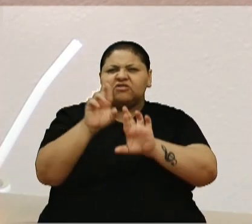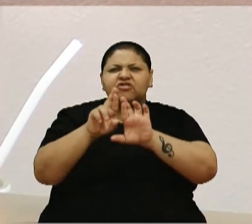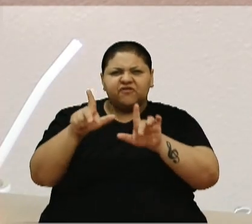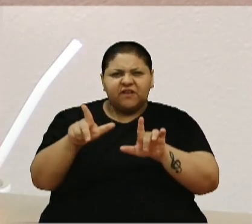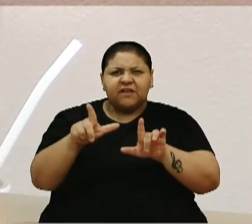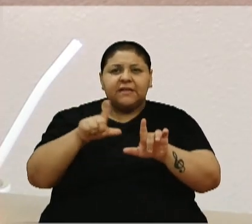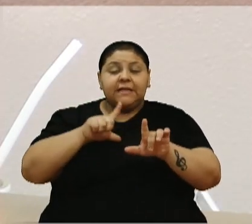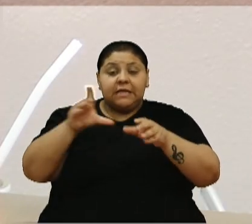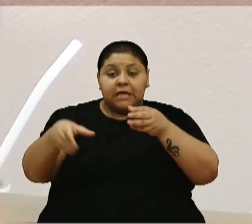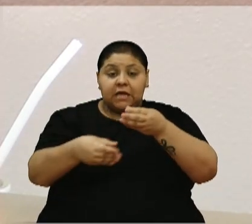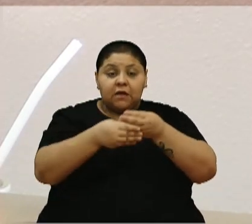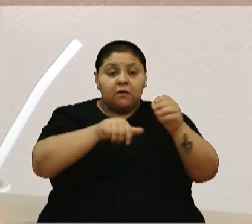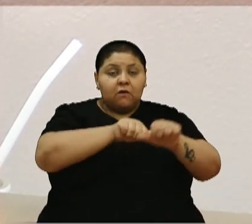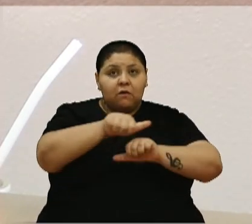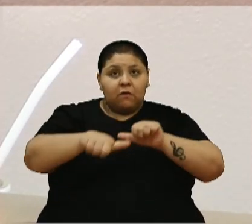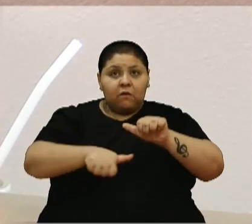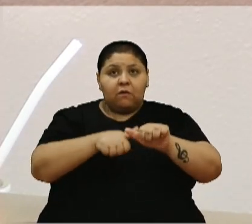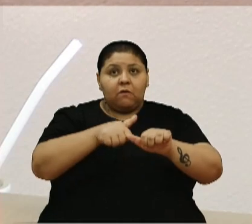Emenda